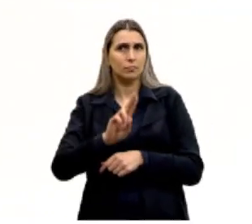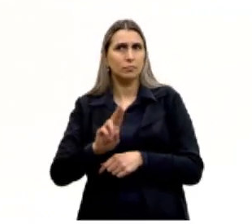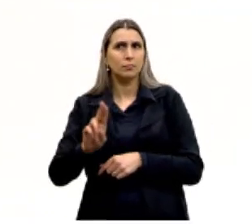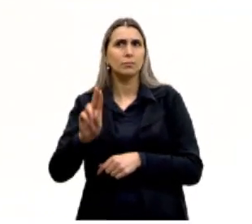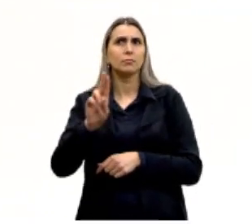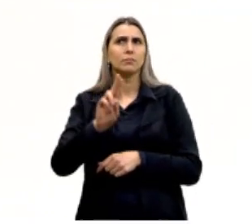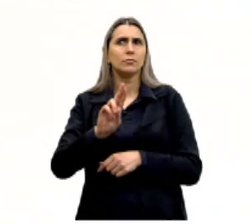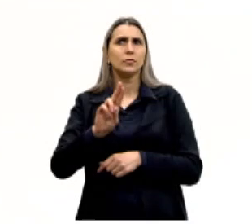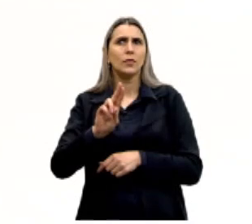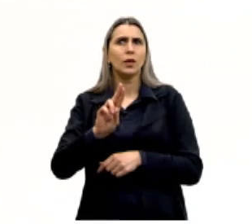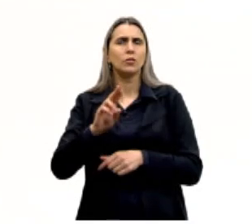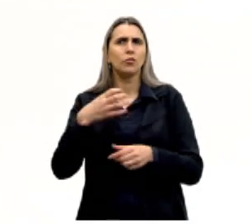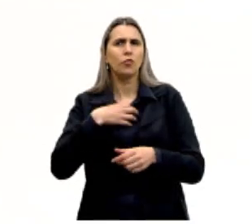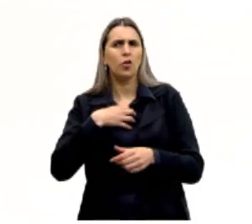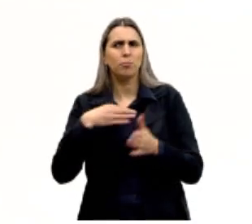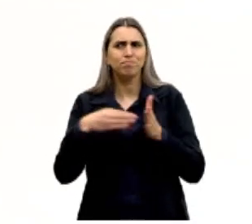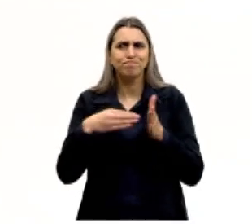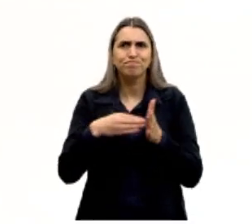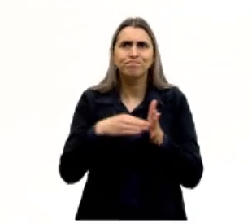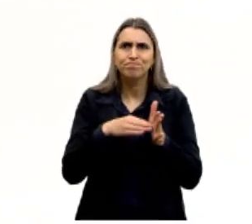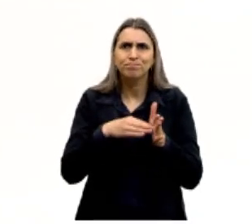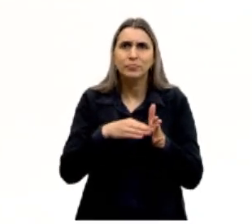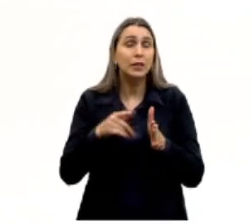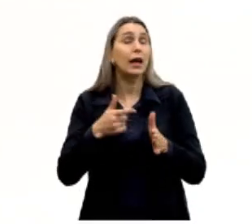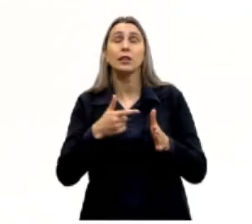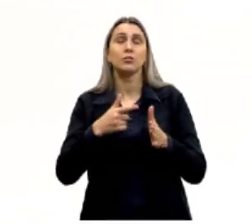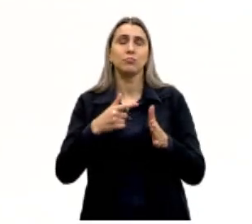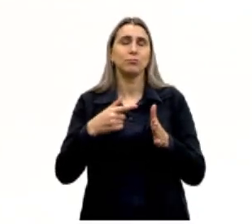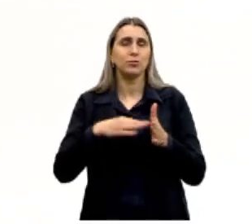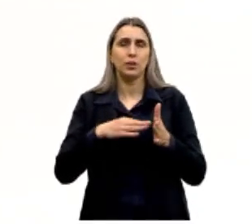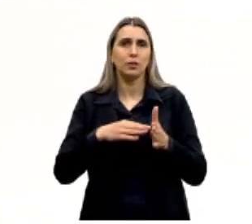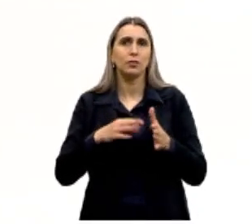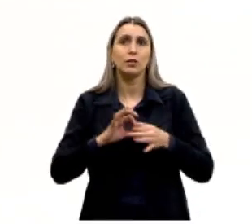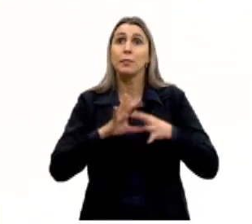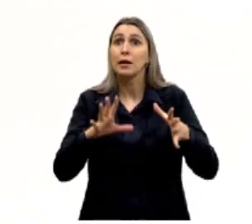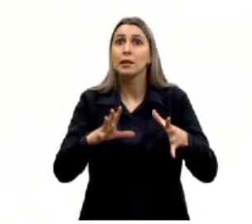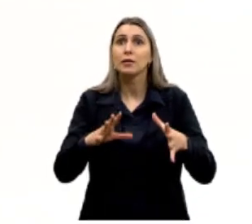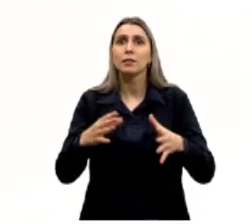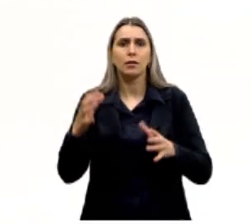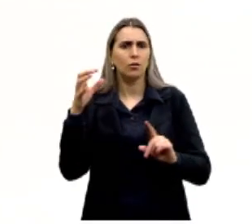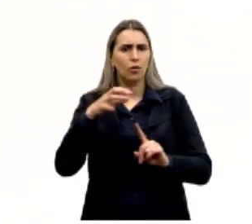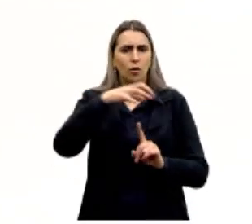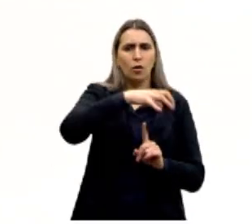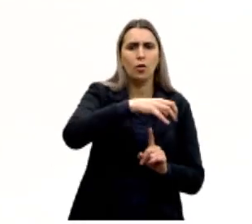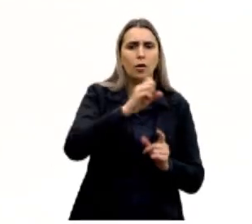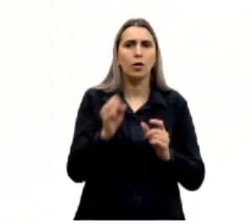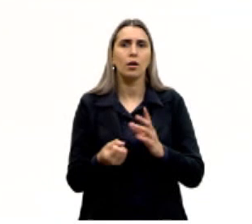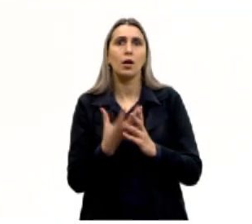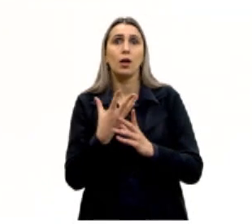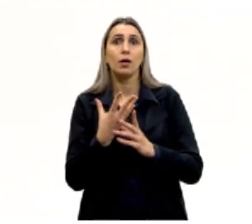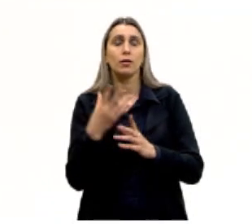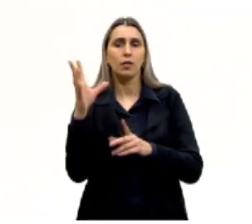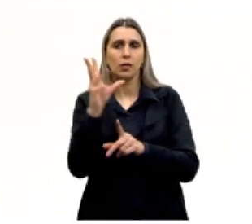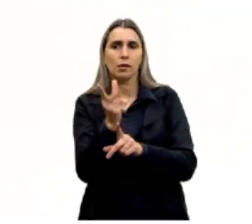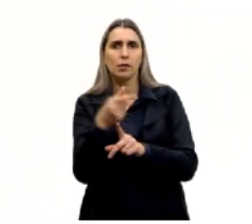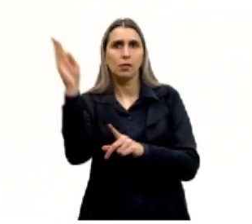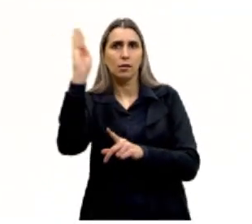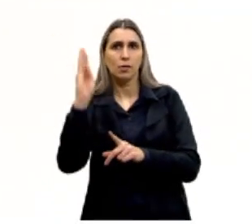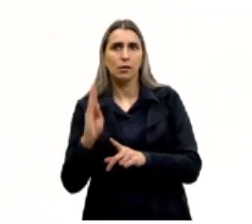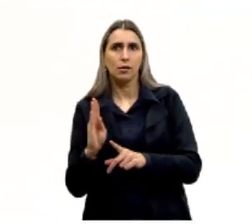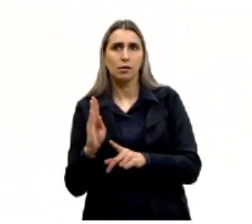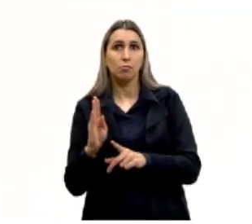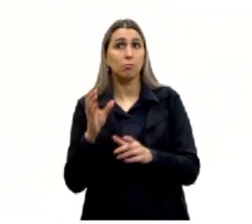até então utilizada de forma irrestrita afetando a criação artística Nacional